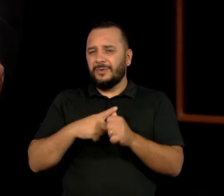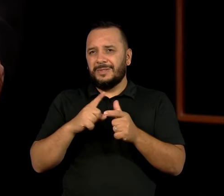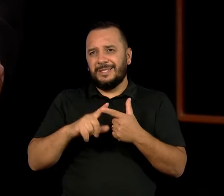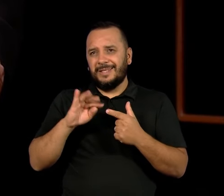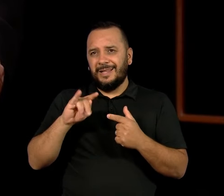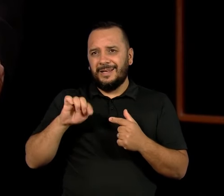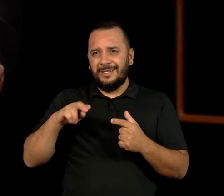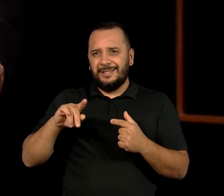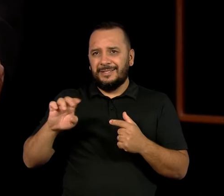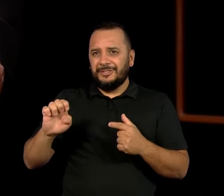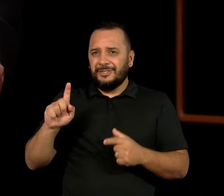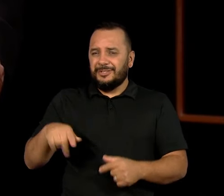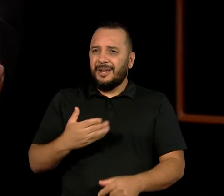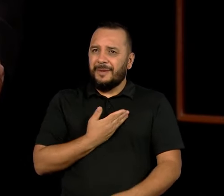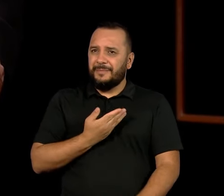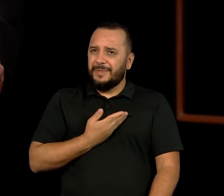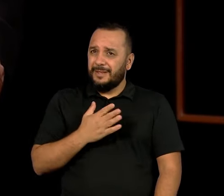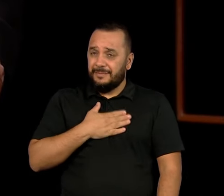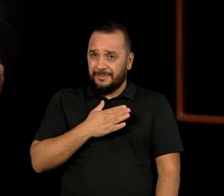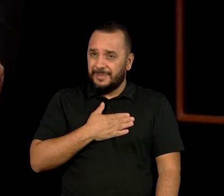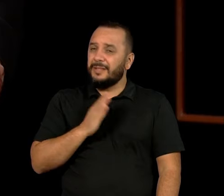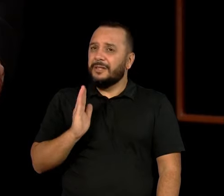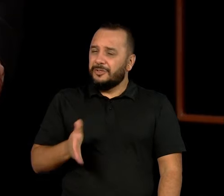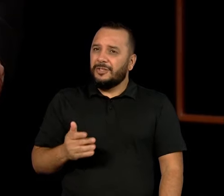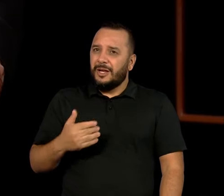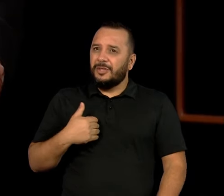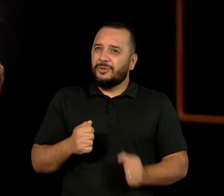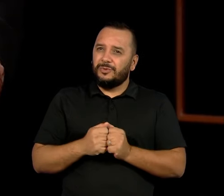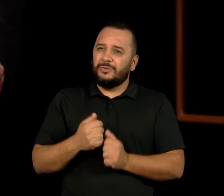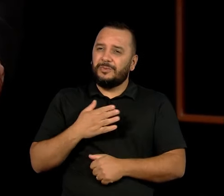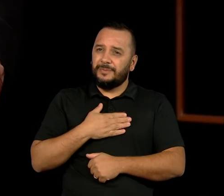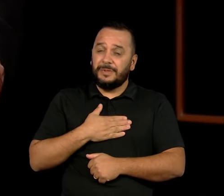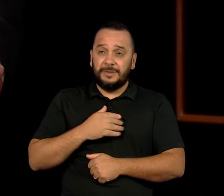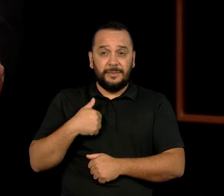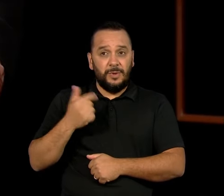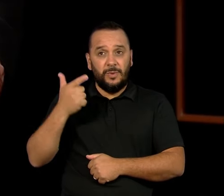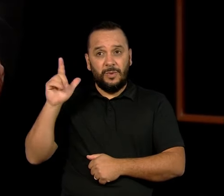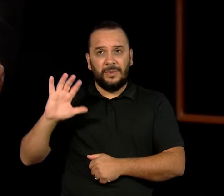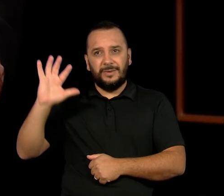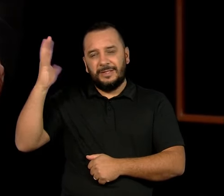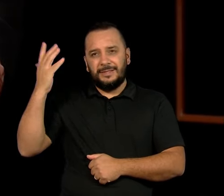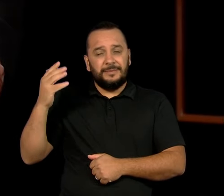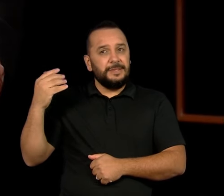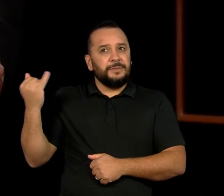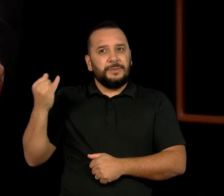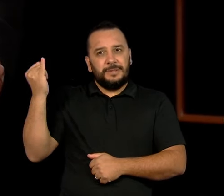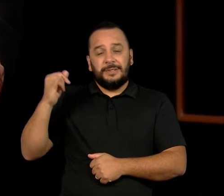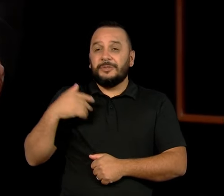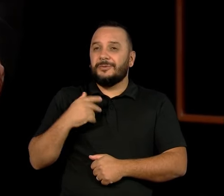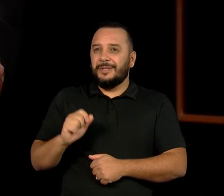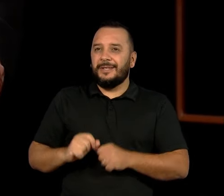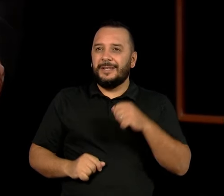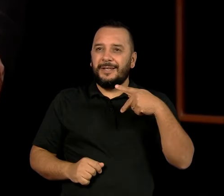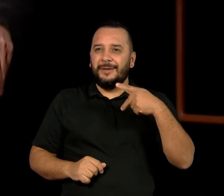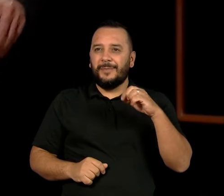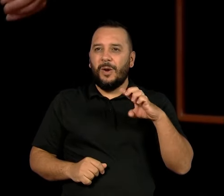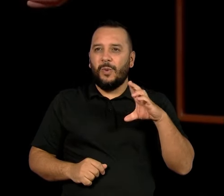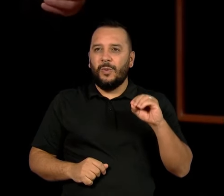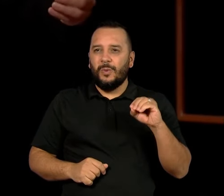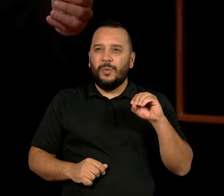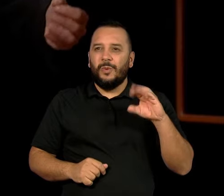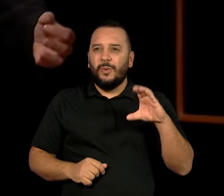fez muitas coisas comigo. E foi outro acontecimento mágico. Paulo Coelho ia